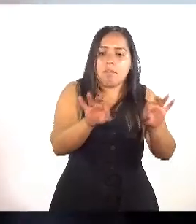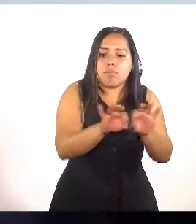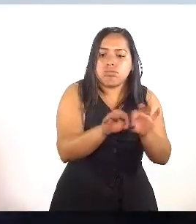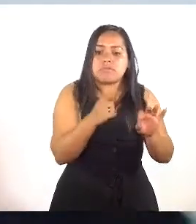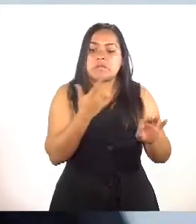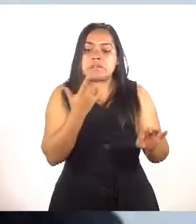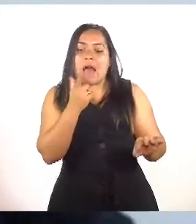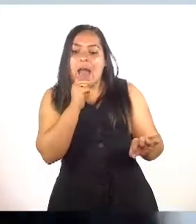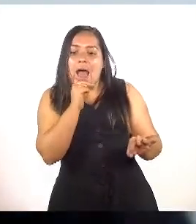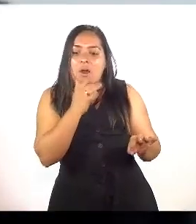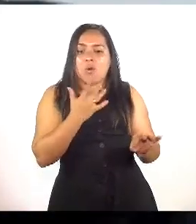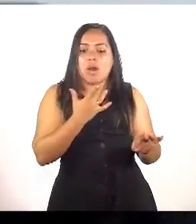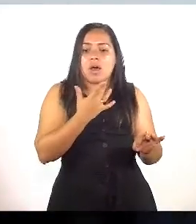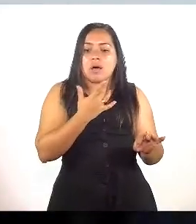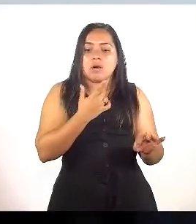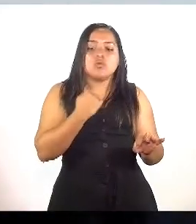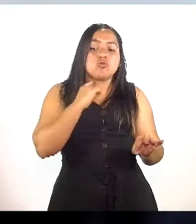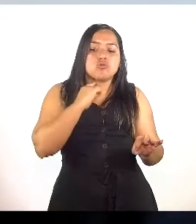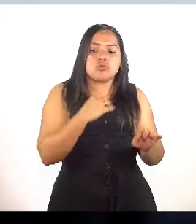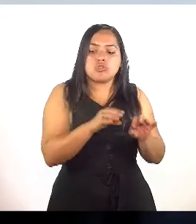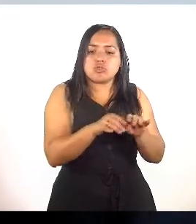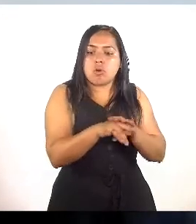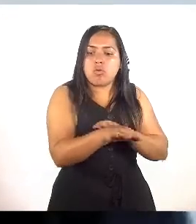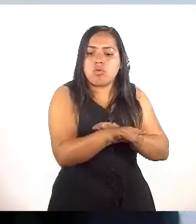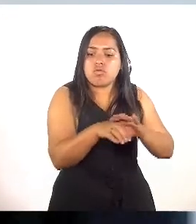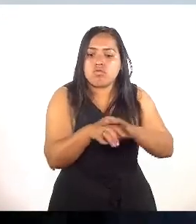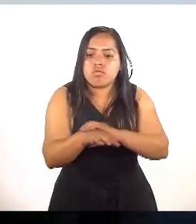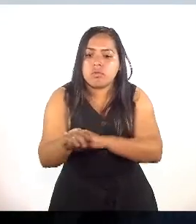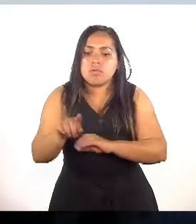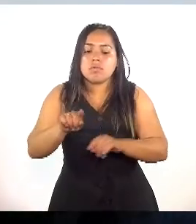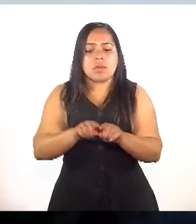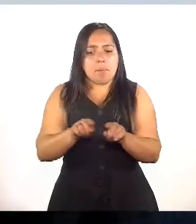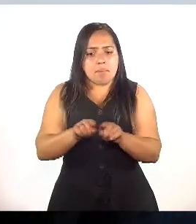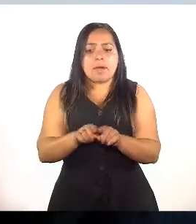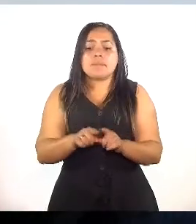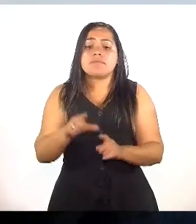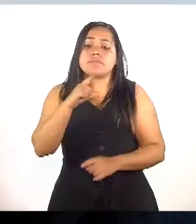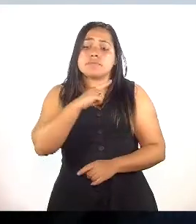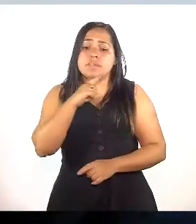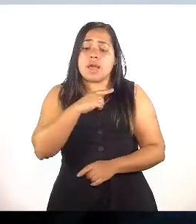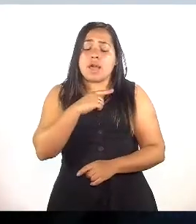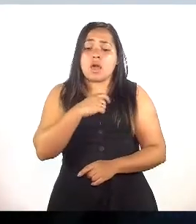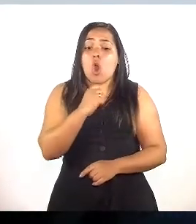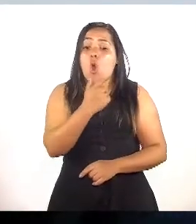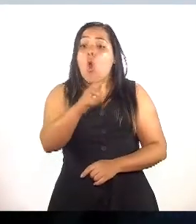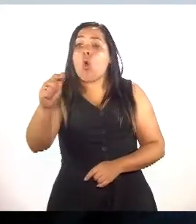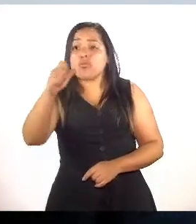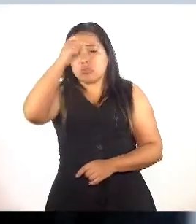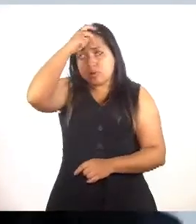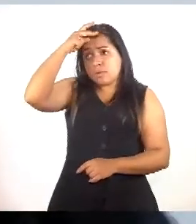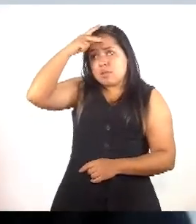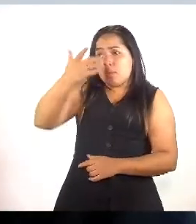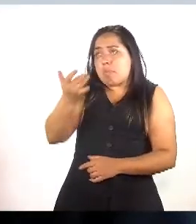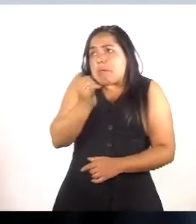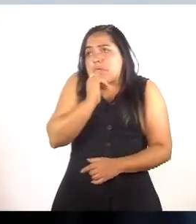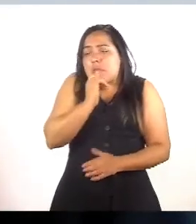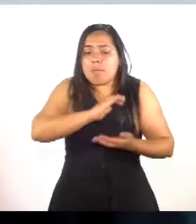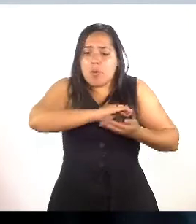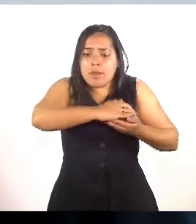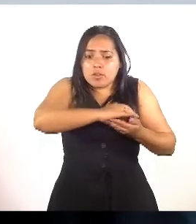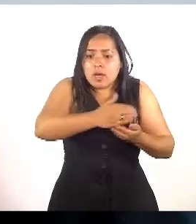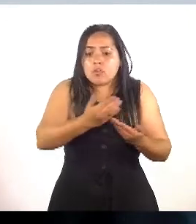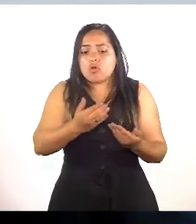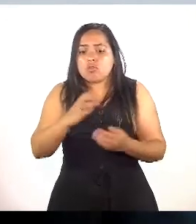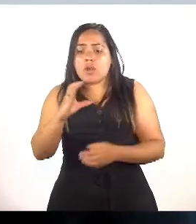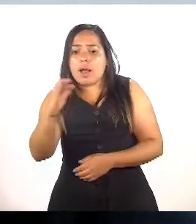de ETE. E passei por outros municípios, Prefeitura de Rio das Ostras e Prefeitura de